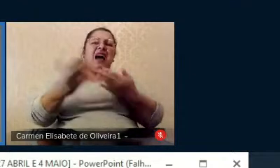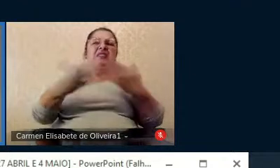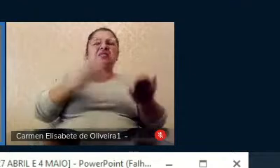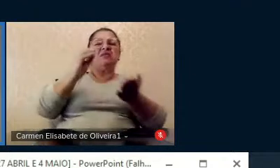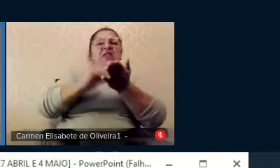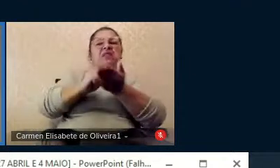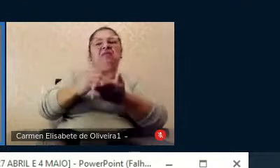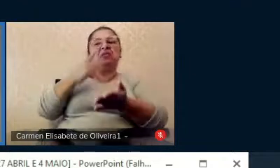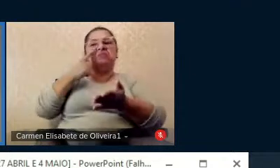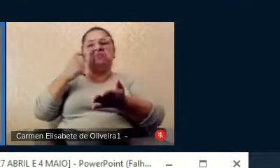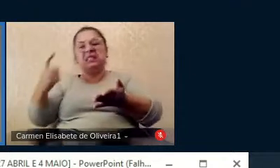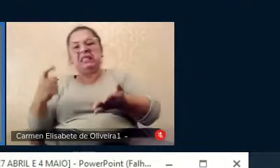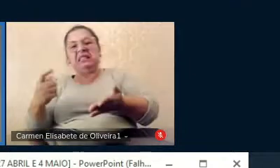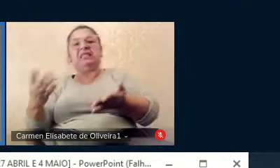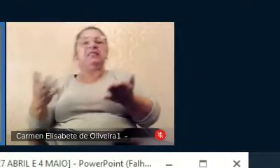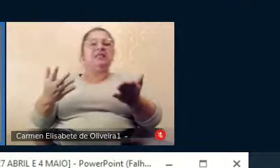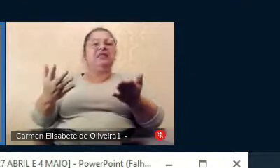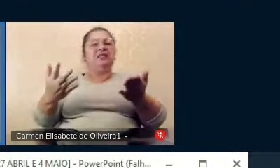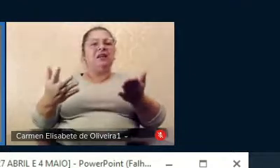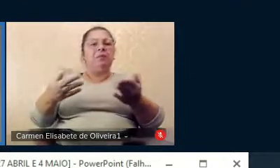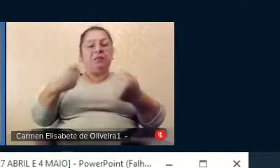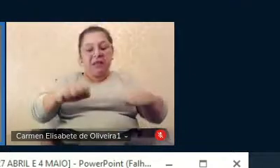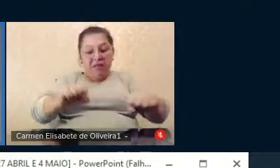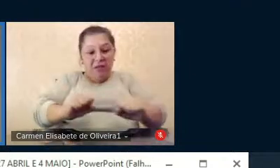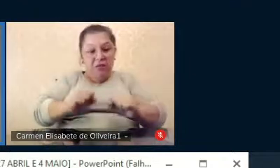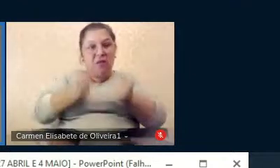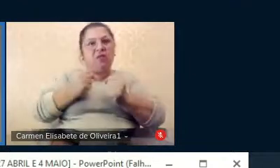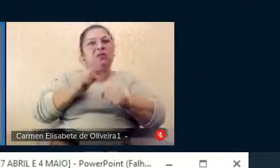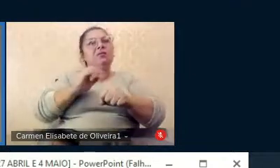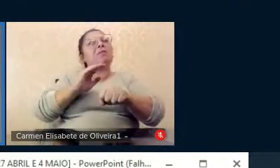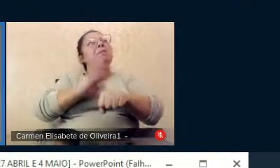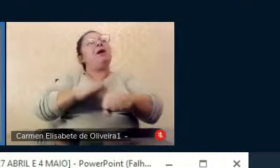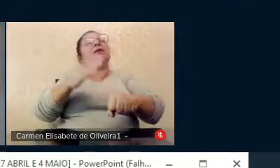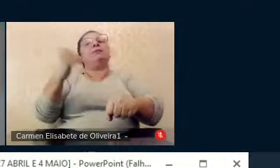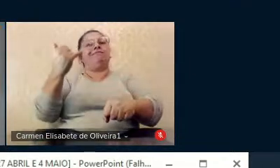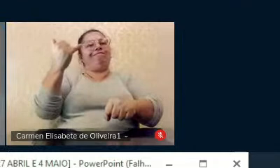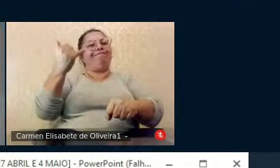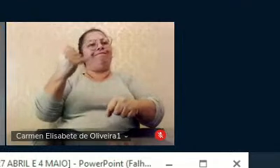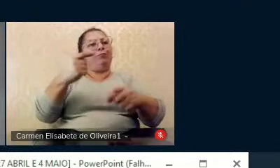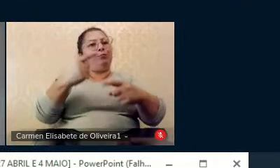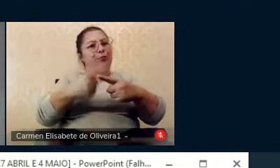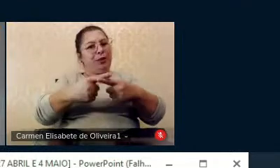ter que fazer um esforço maior para poder compreendê-la.